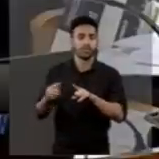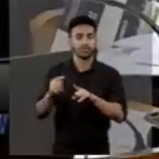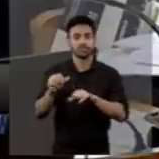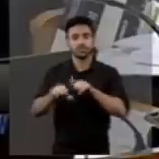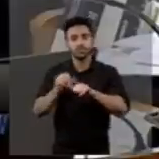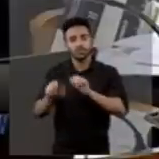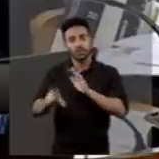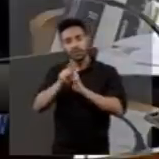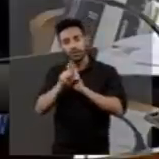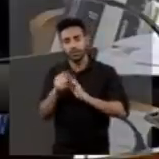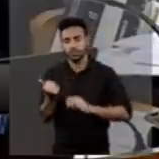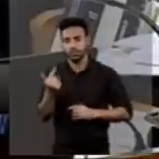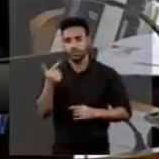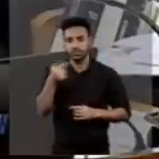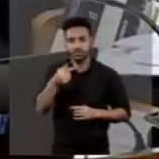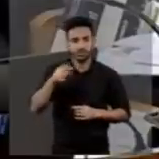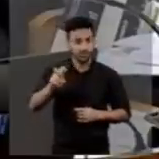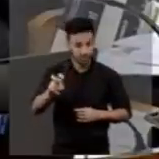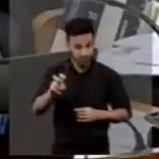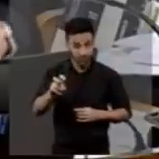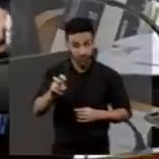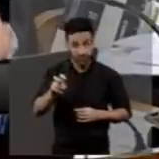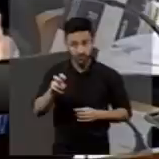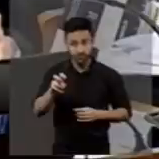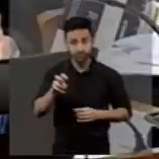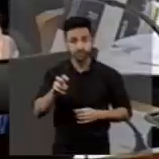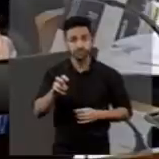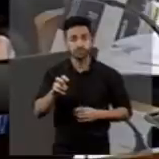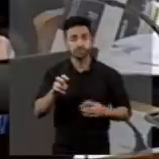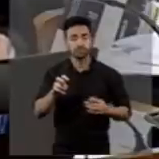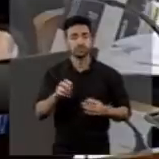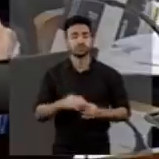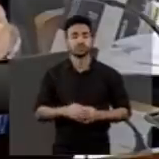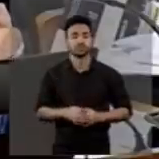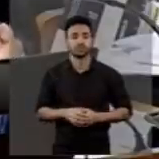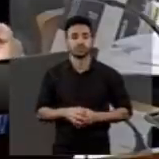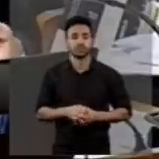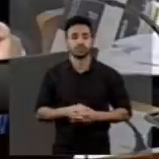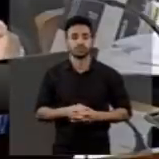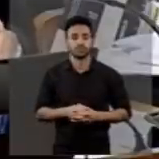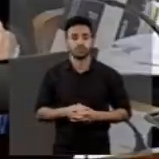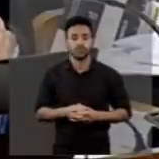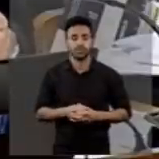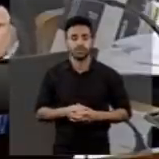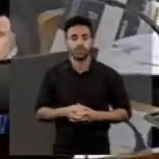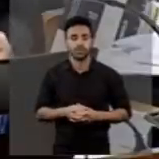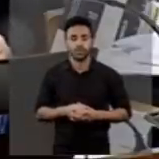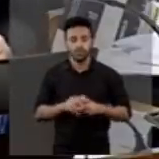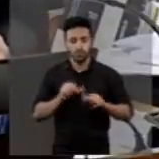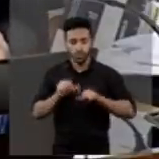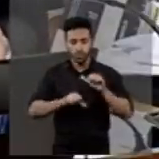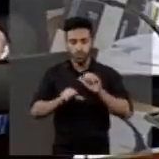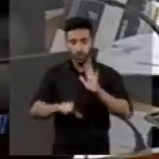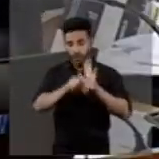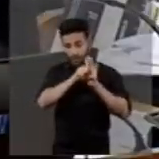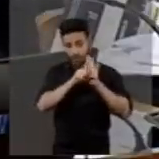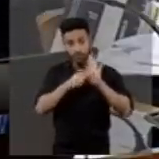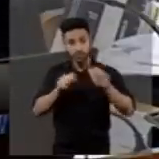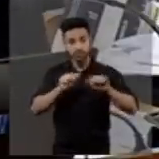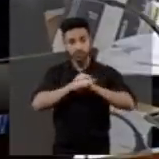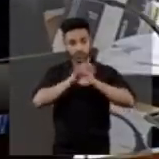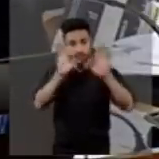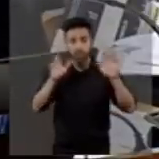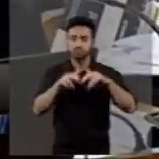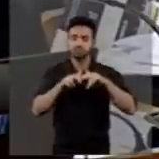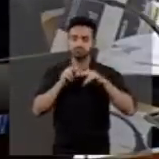legislativa da 12.715, com a alteração da lei se explicitou mais,